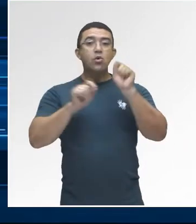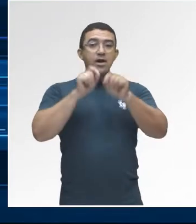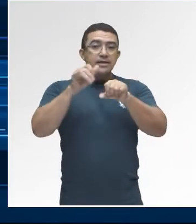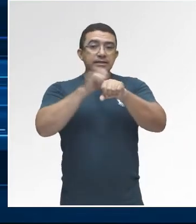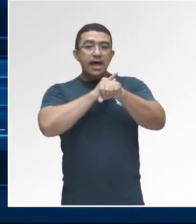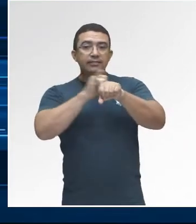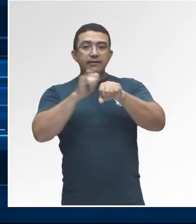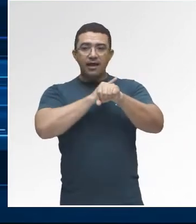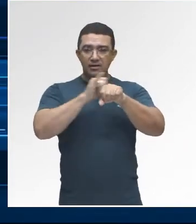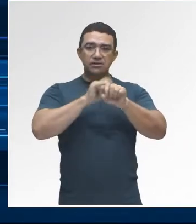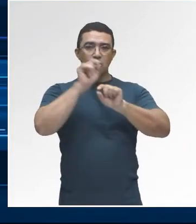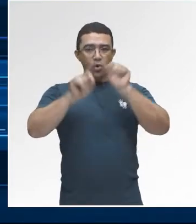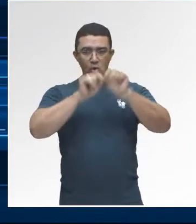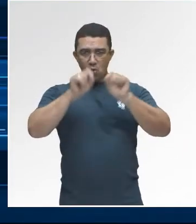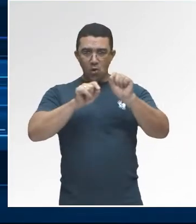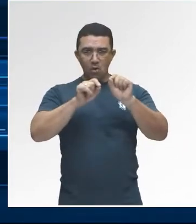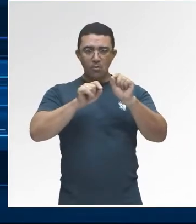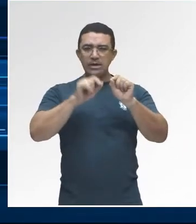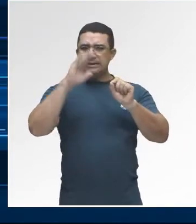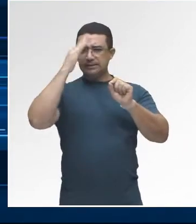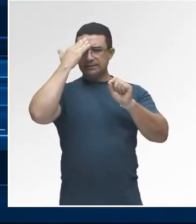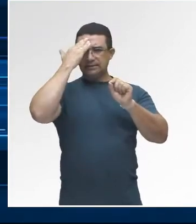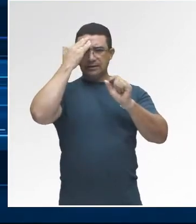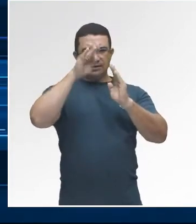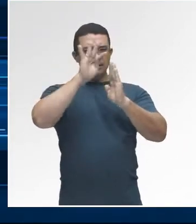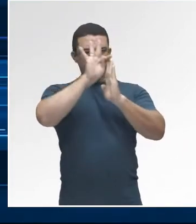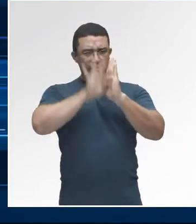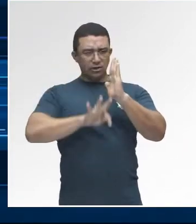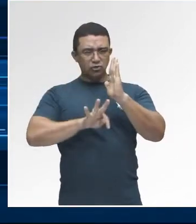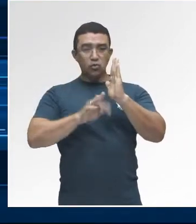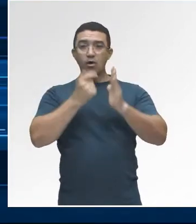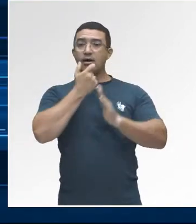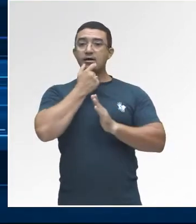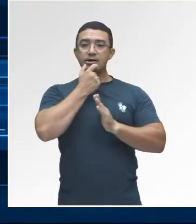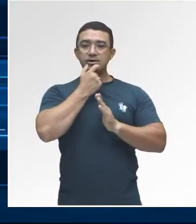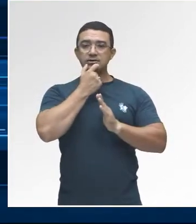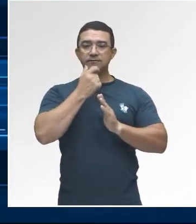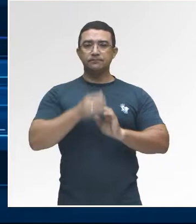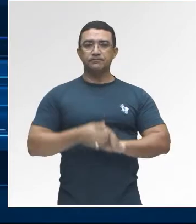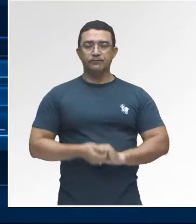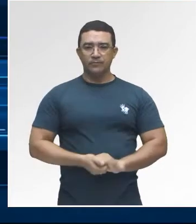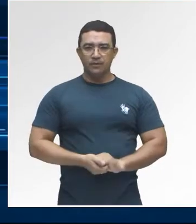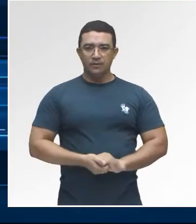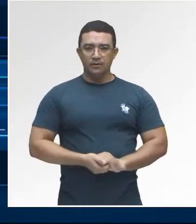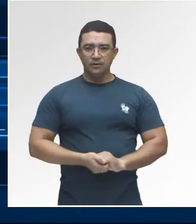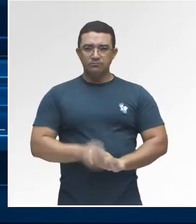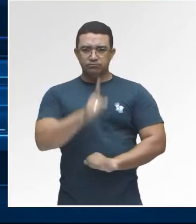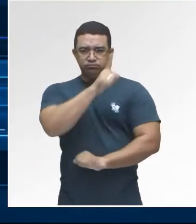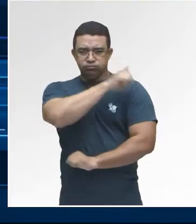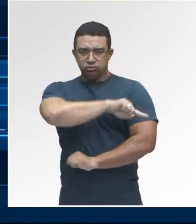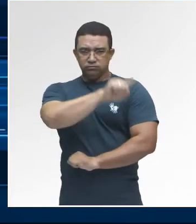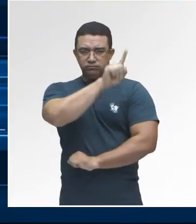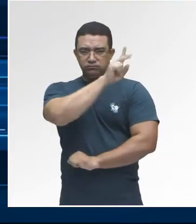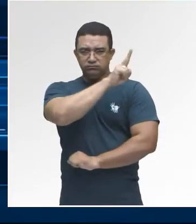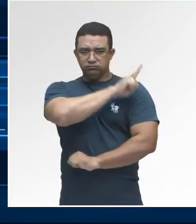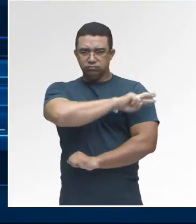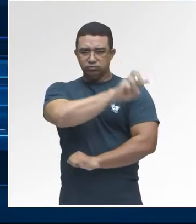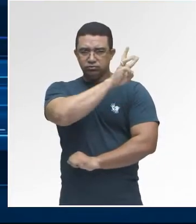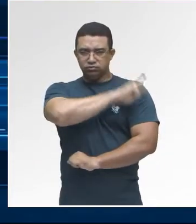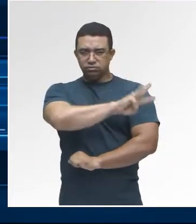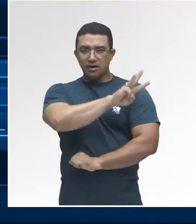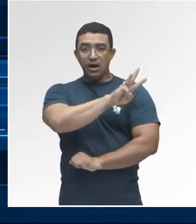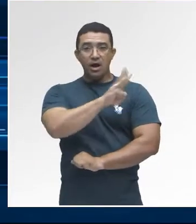em língua inglesa. Lembrando, people, que no ensino médio, a maioria das avaliações e